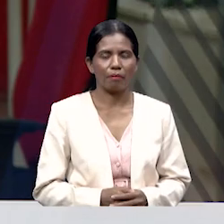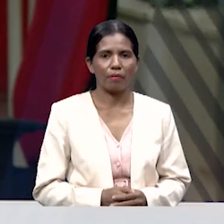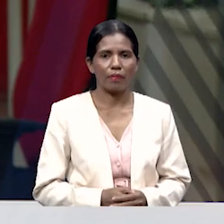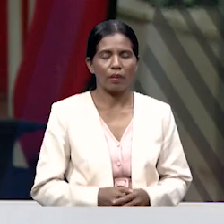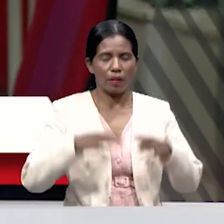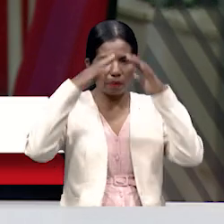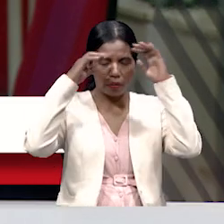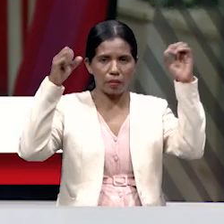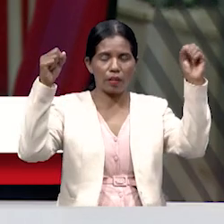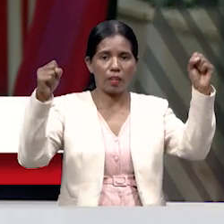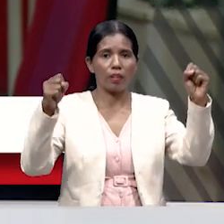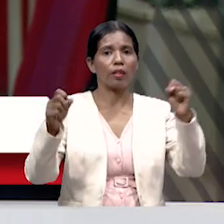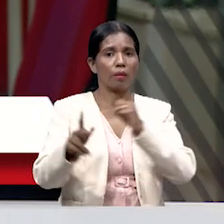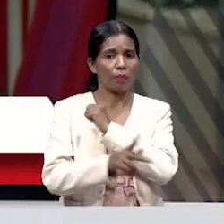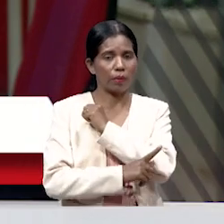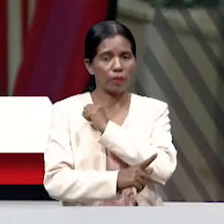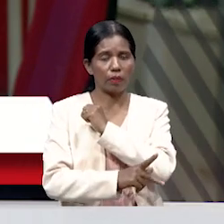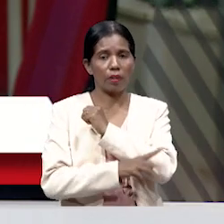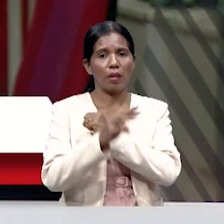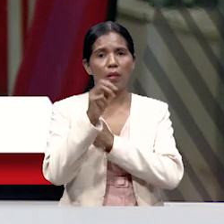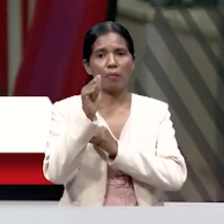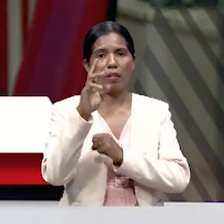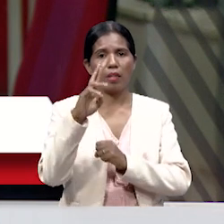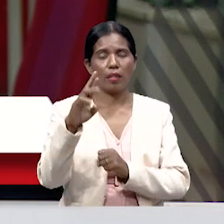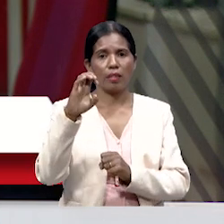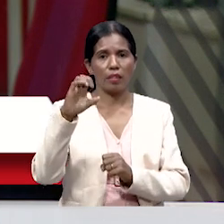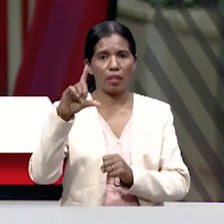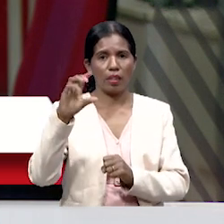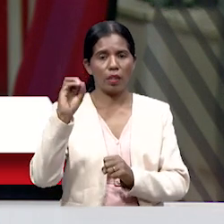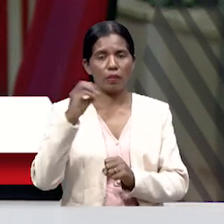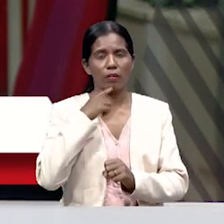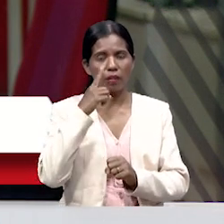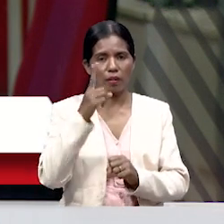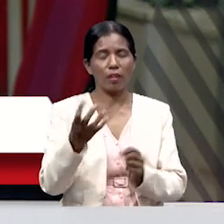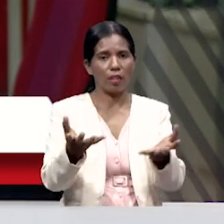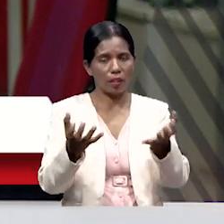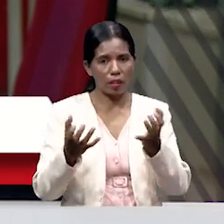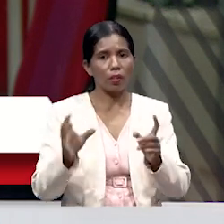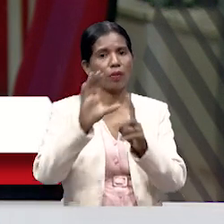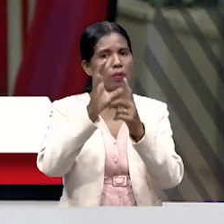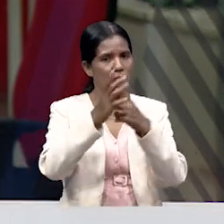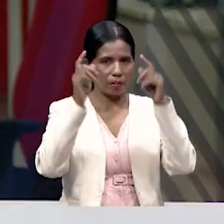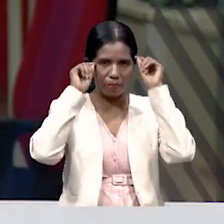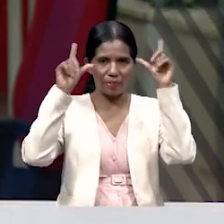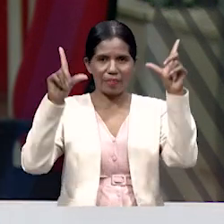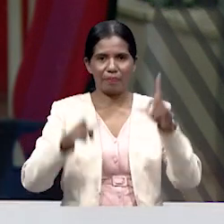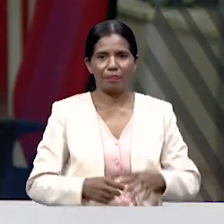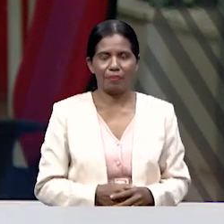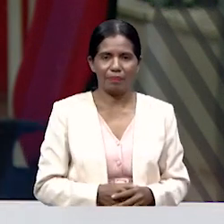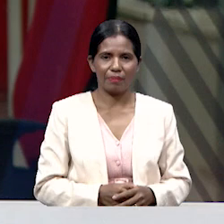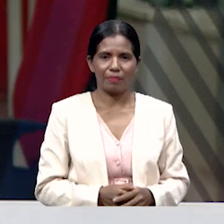Presidente da República Portugal, Marcelo Rebelo de Sousa, interessa liu ba cultura Timor-Leste.